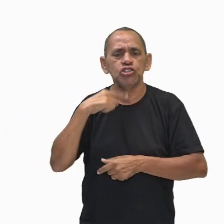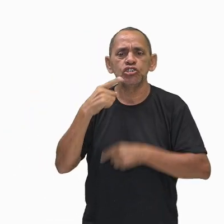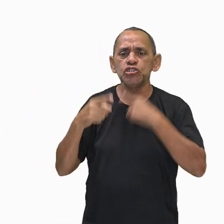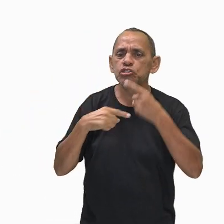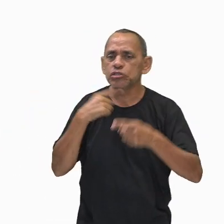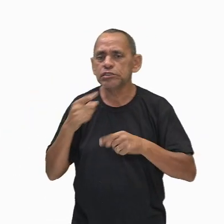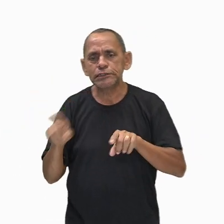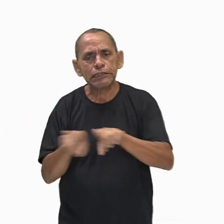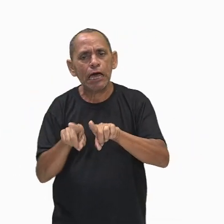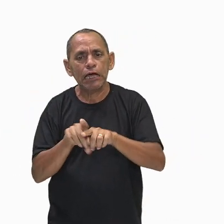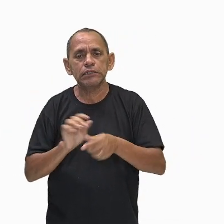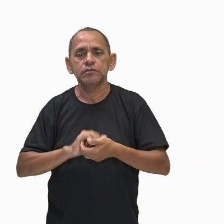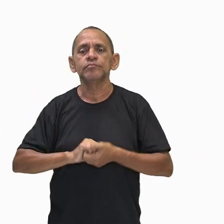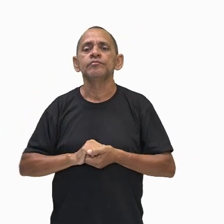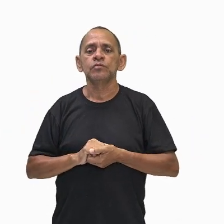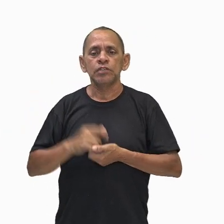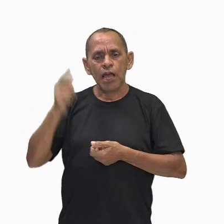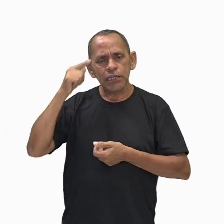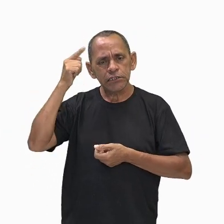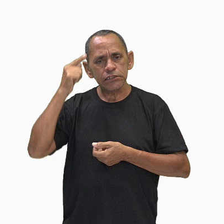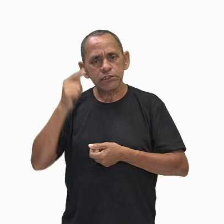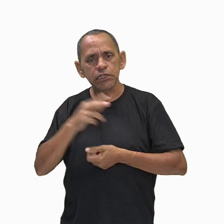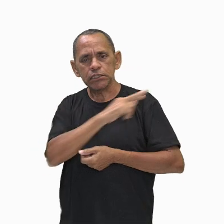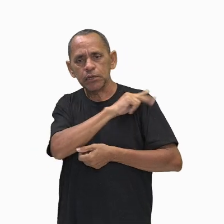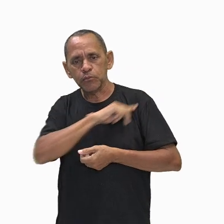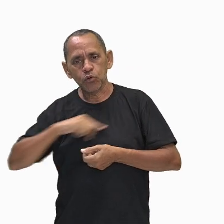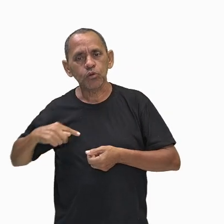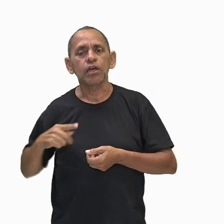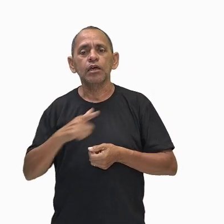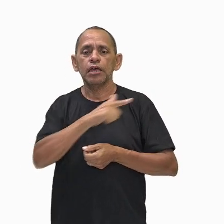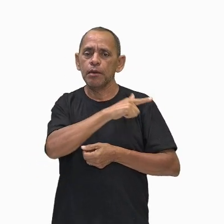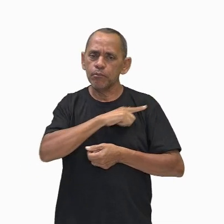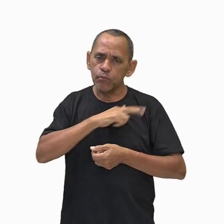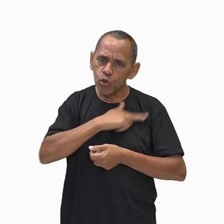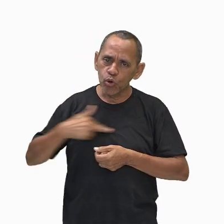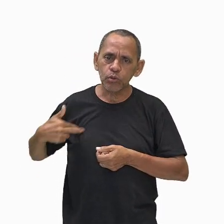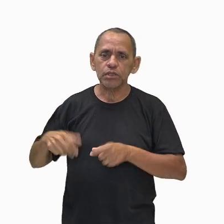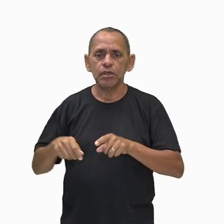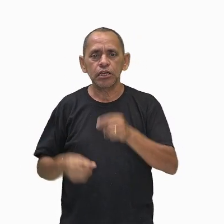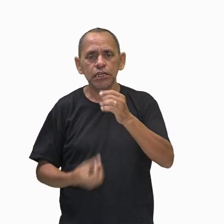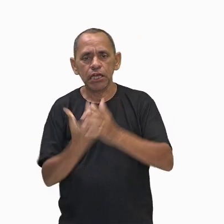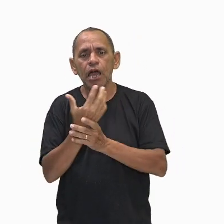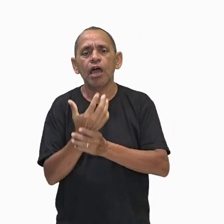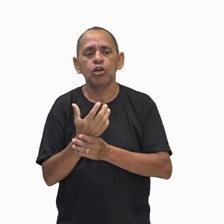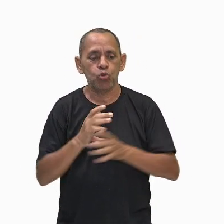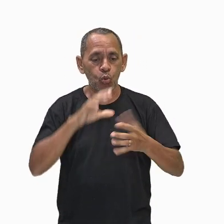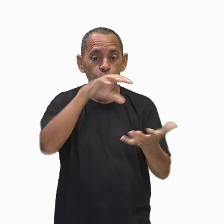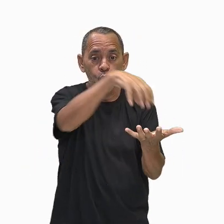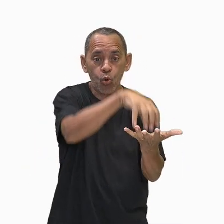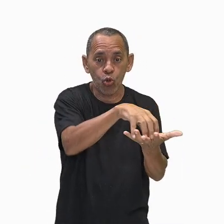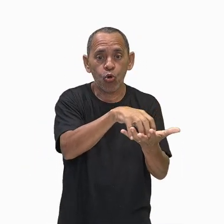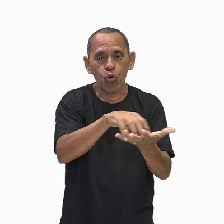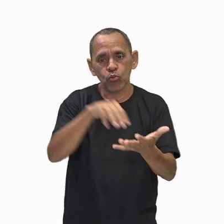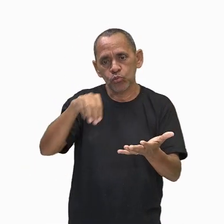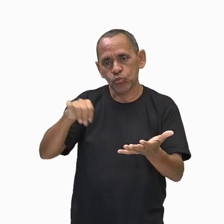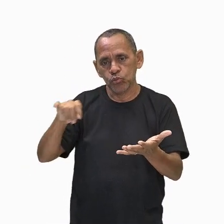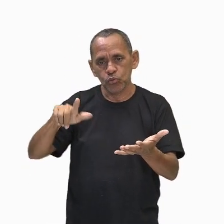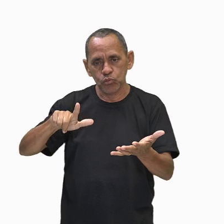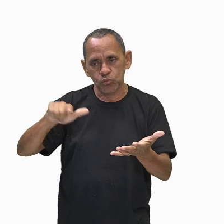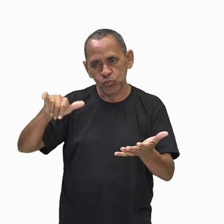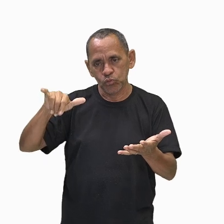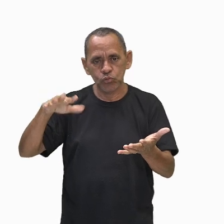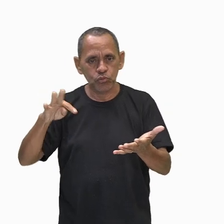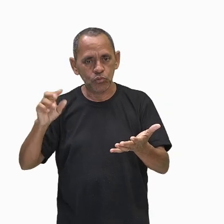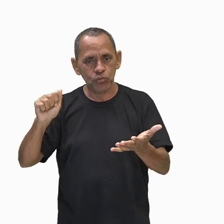aderindo então às ideias republicanas. Fundaram em 1887 o Clube Militar, presidido pelo Marechal Deodoro, né?